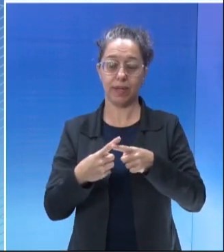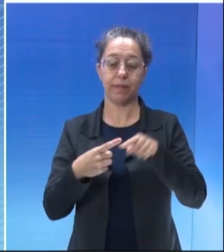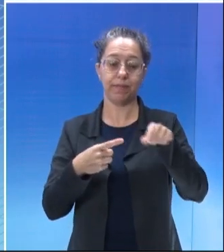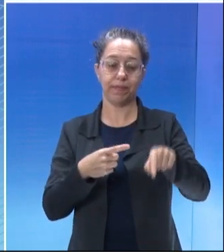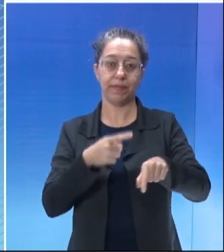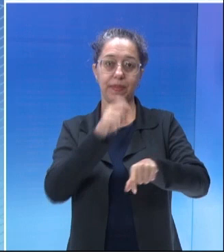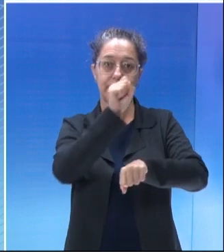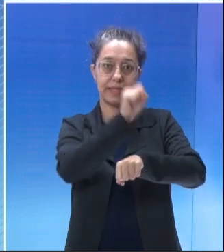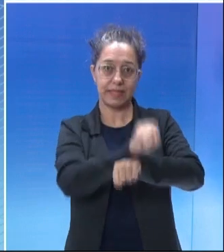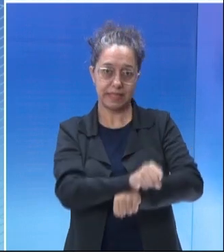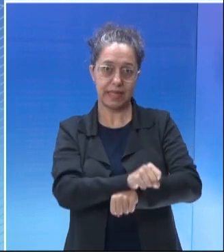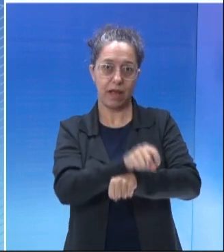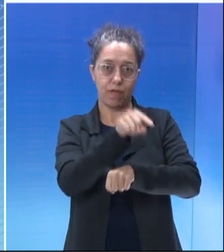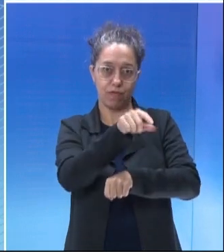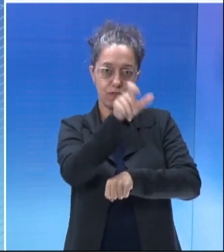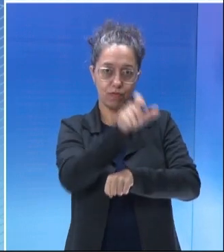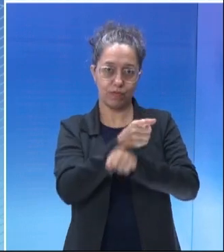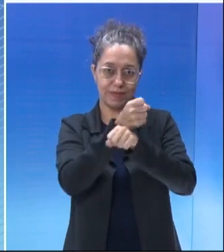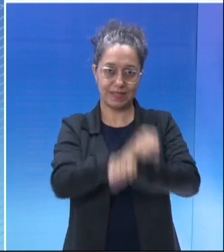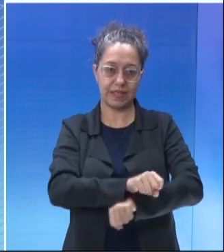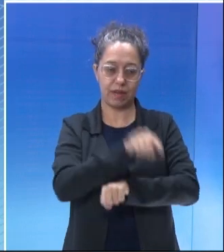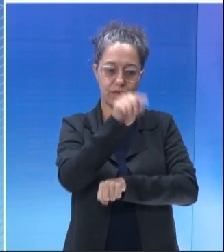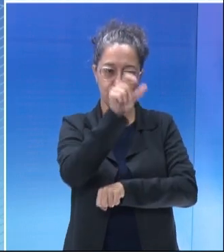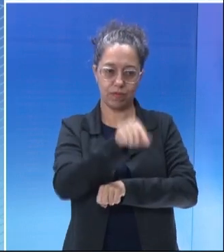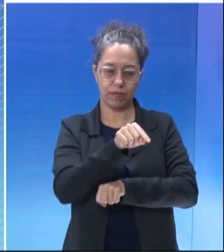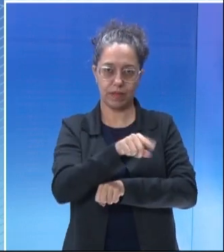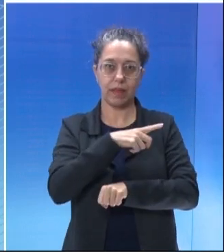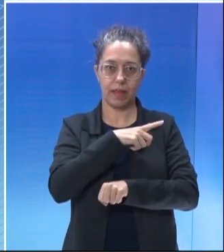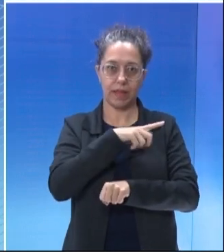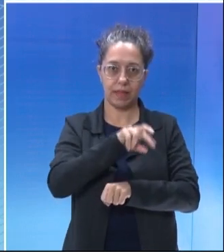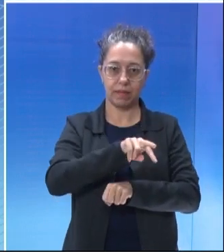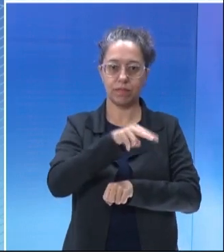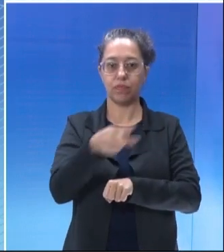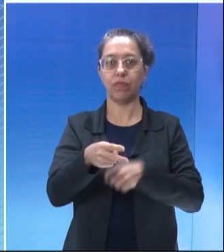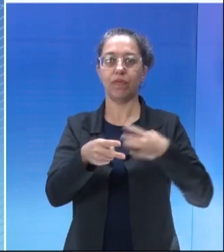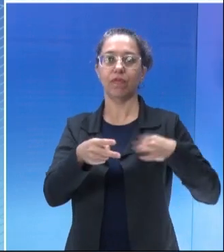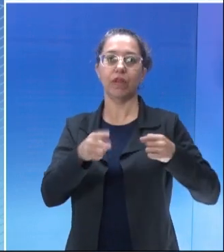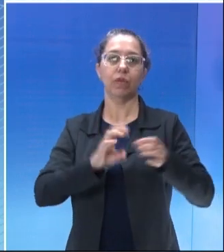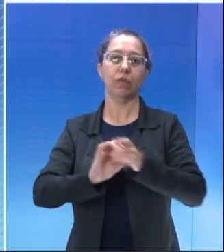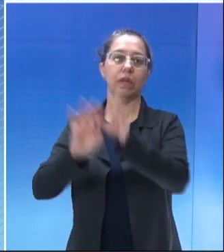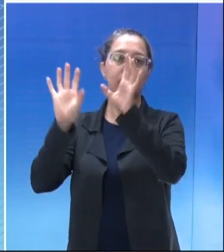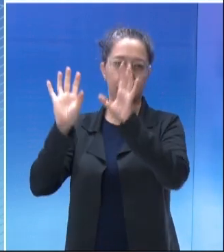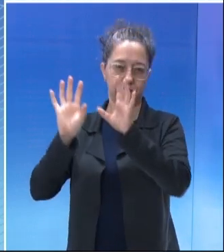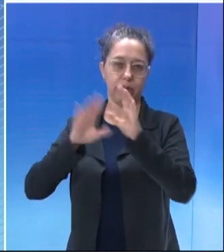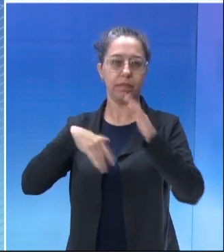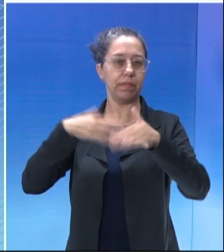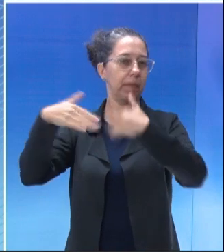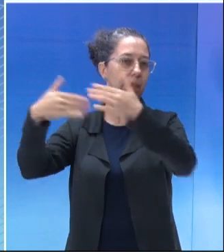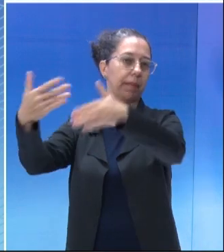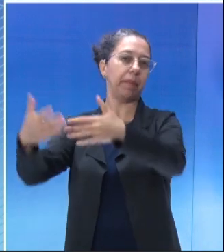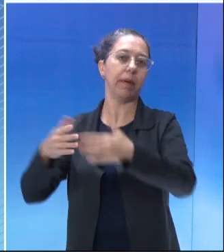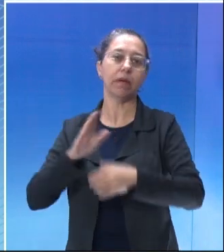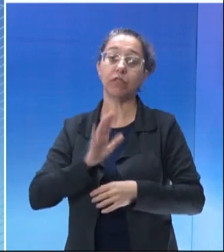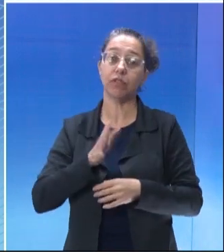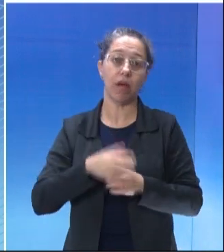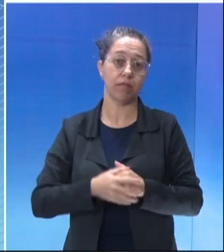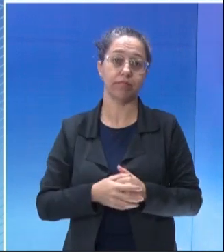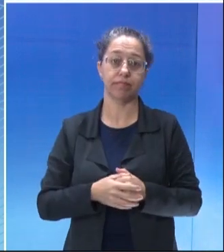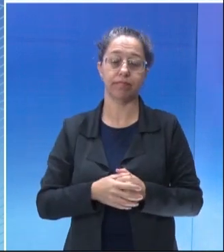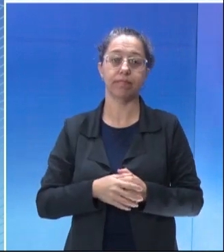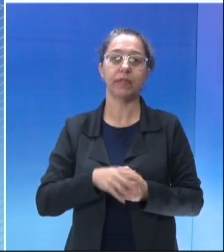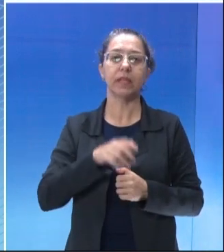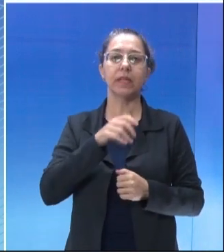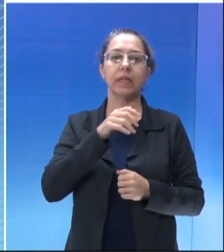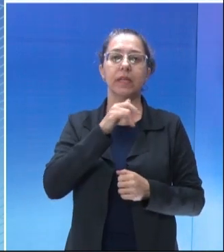lei dos sexagenários, pessoas escravas a partir de 60 anos de idade. Veja, naquela época, uma pessoa